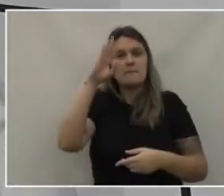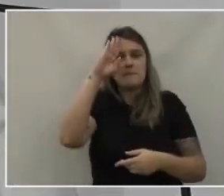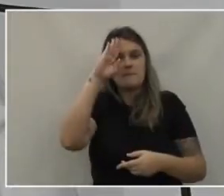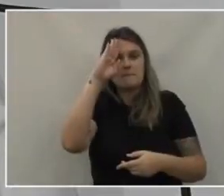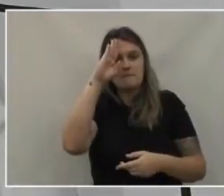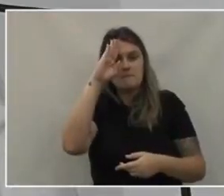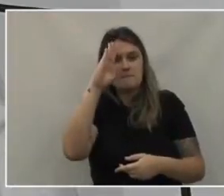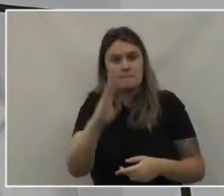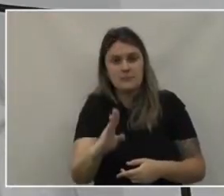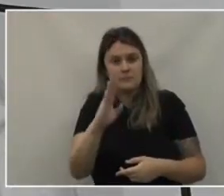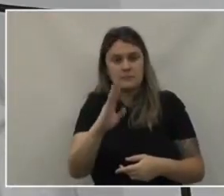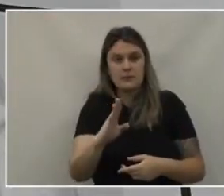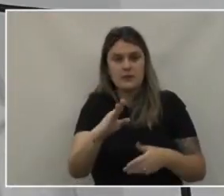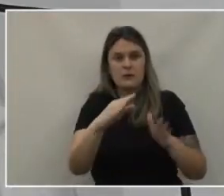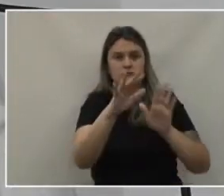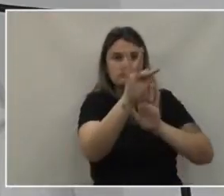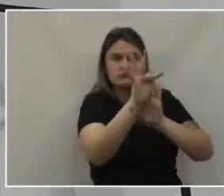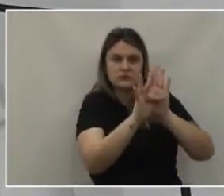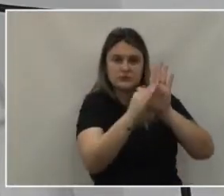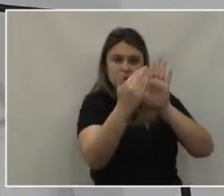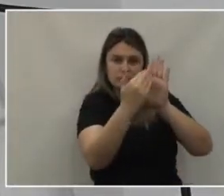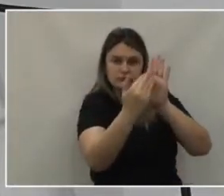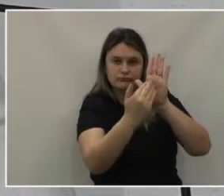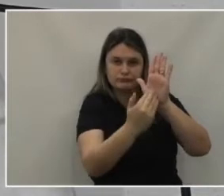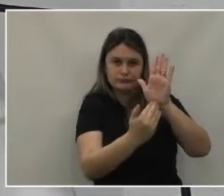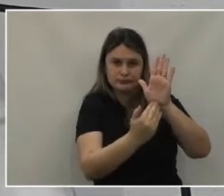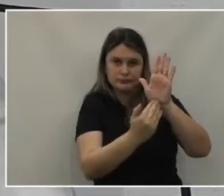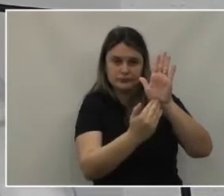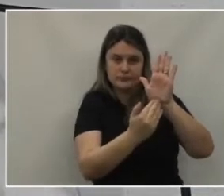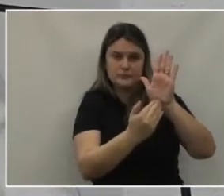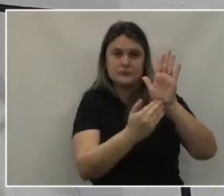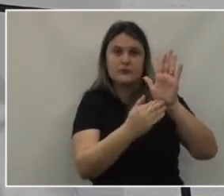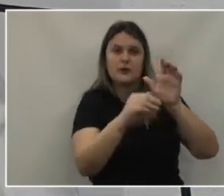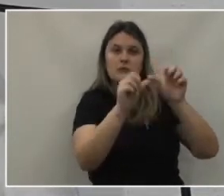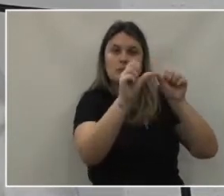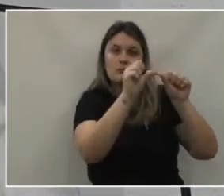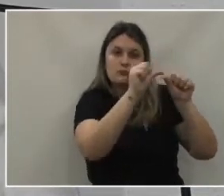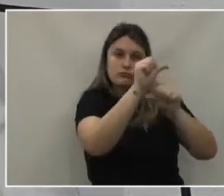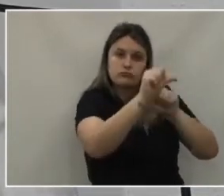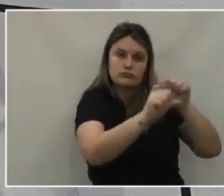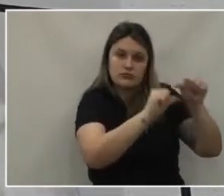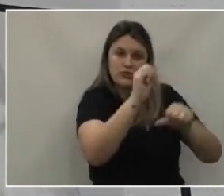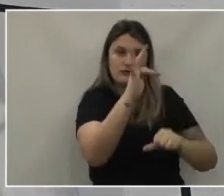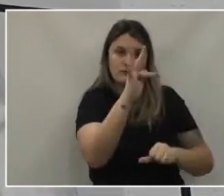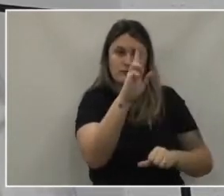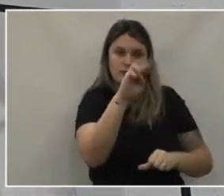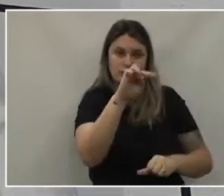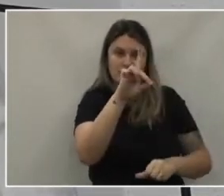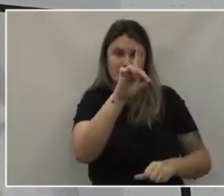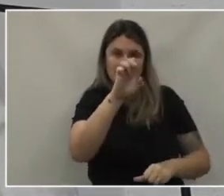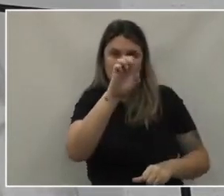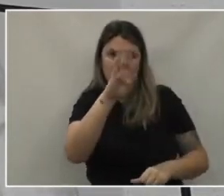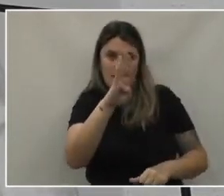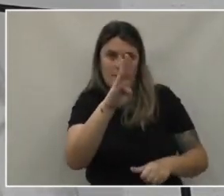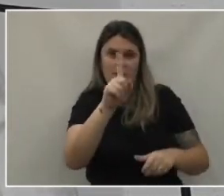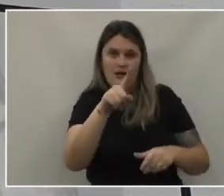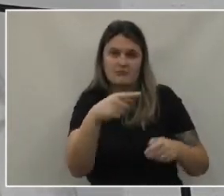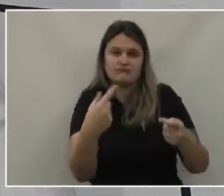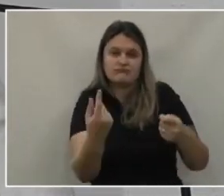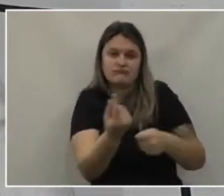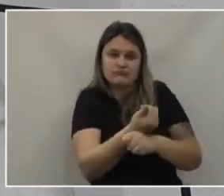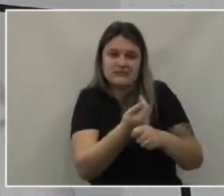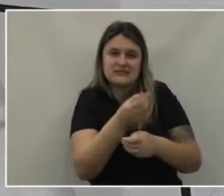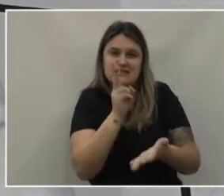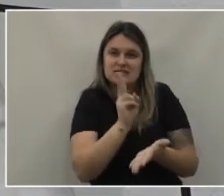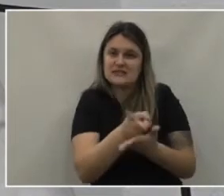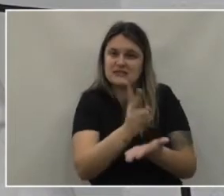principais pontos do texto estão: transforma o Fundeb em um mecanismo de financiamento